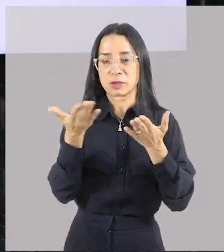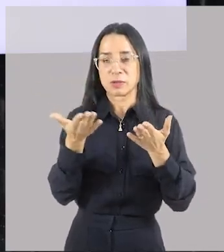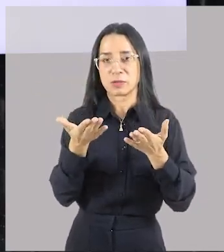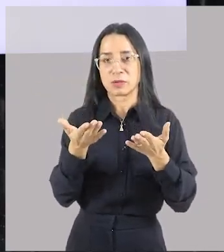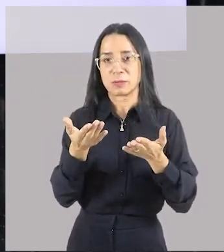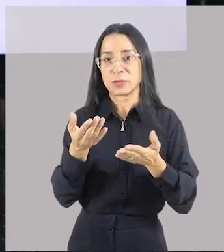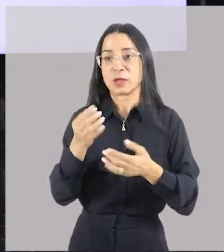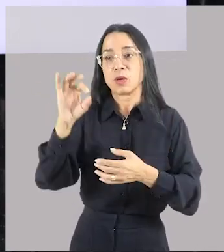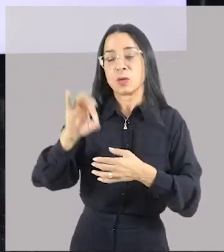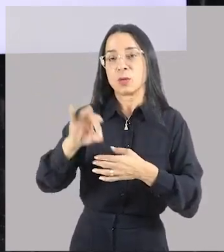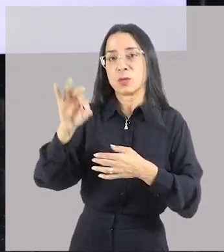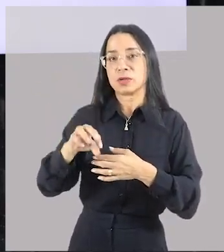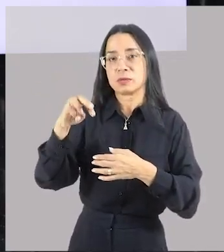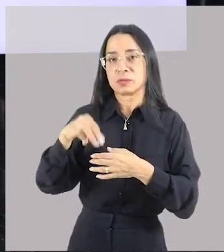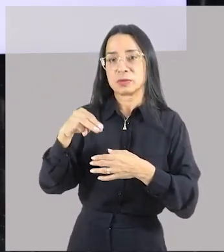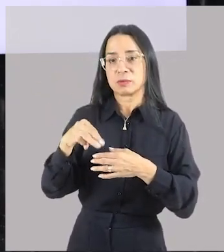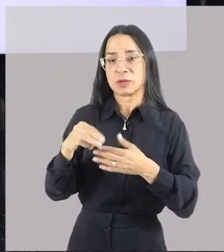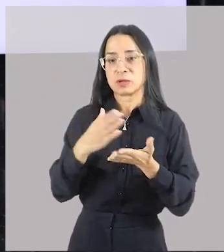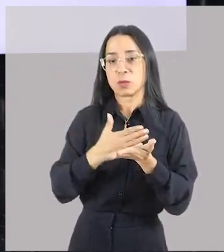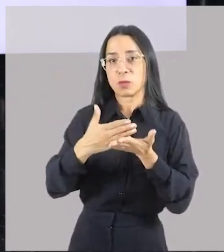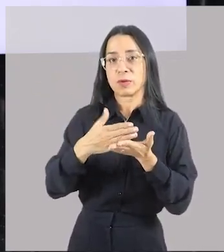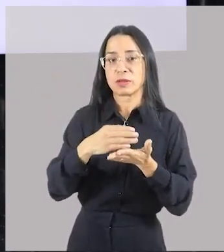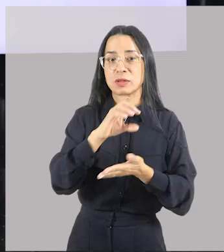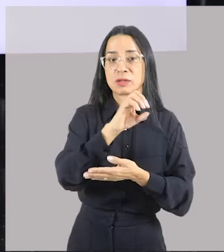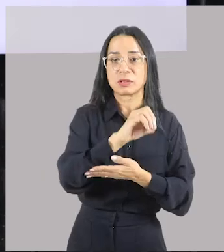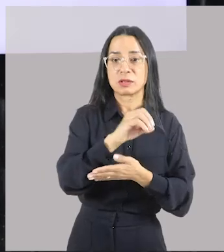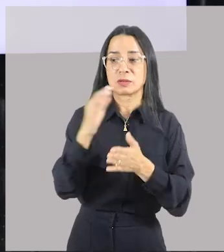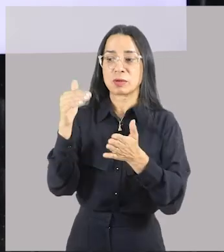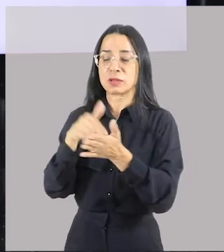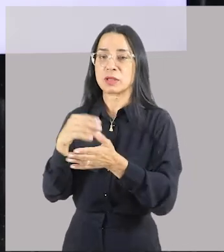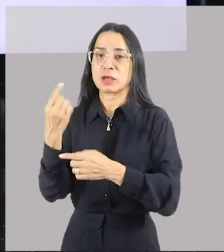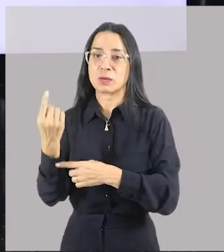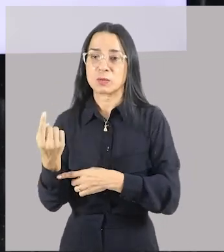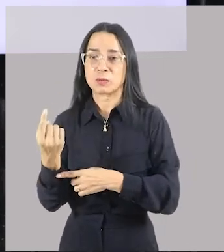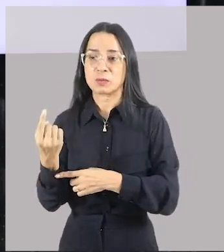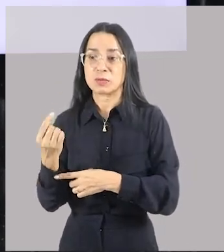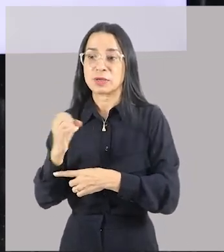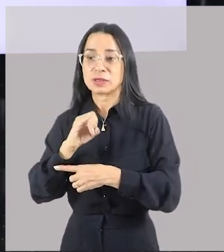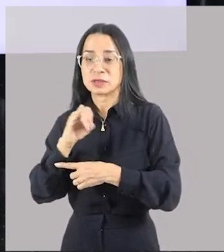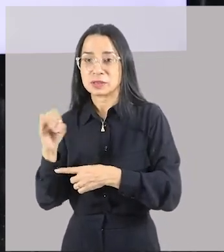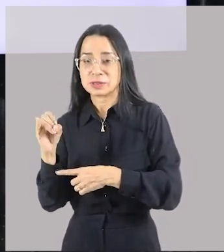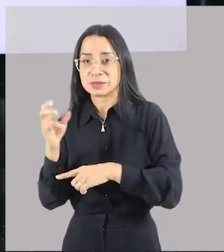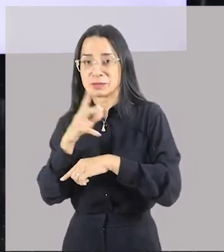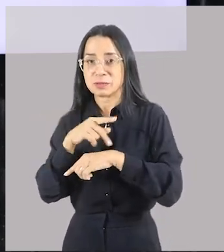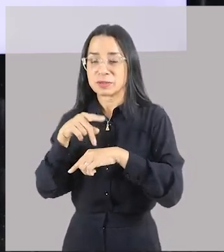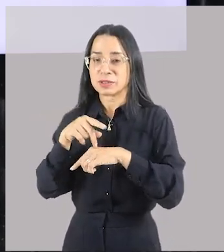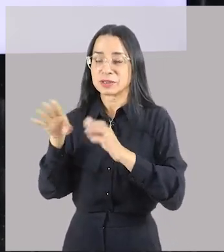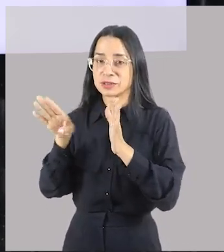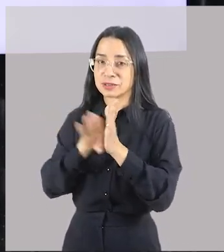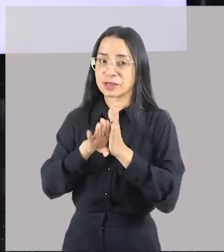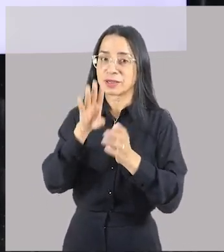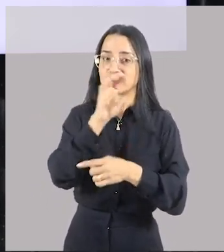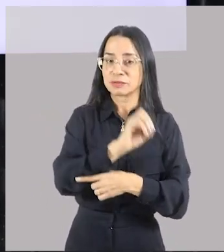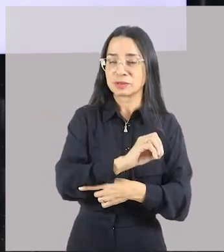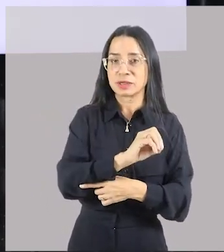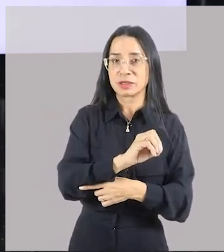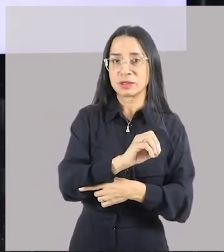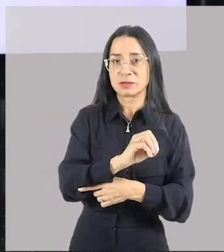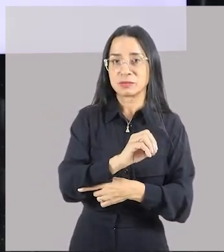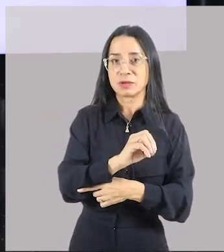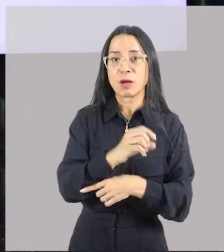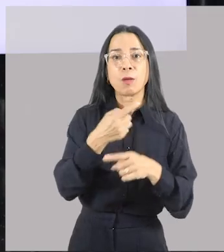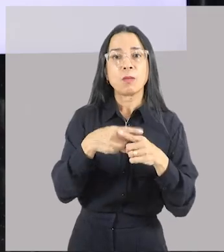índice matemático ele vai de 0 até 1. Se o país chegar no 0, é porque naquele país não